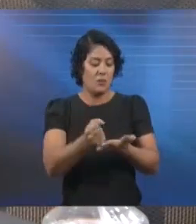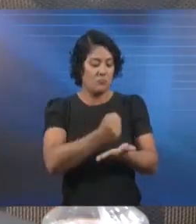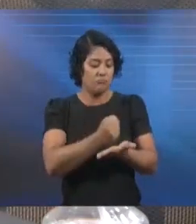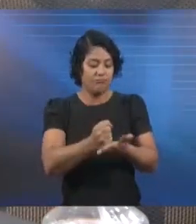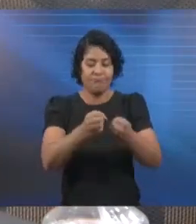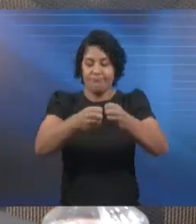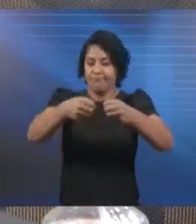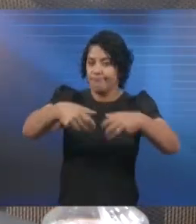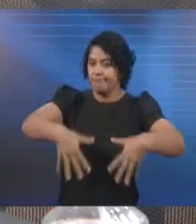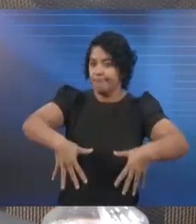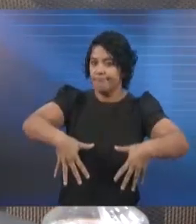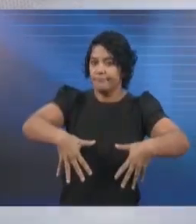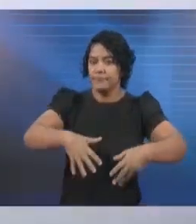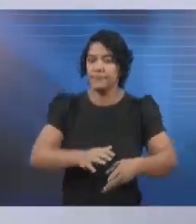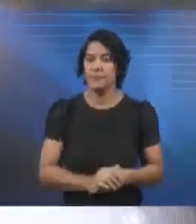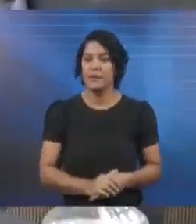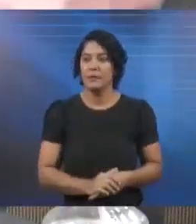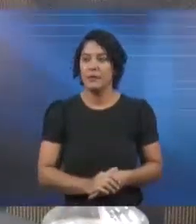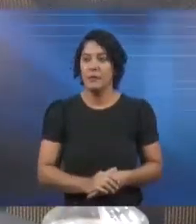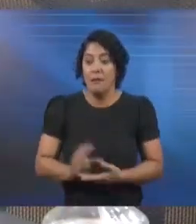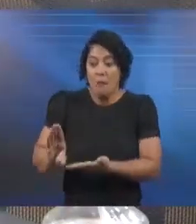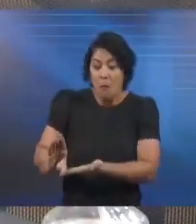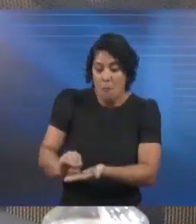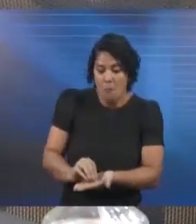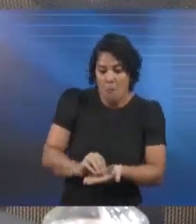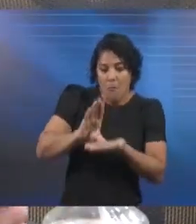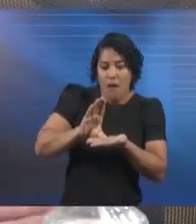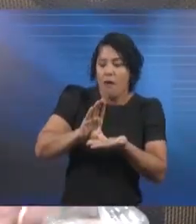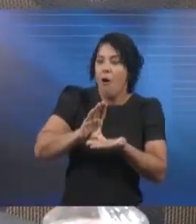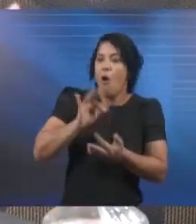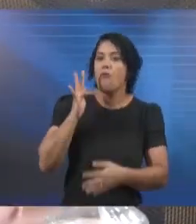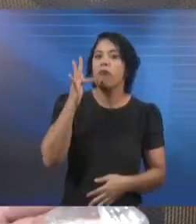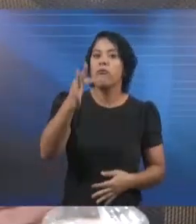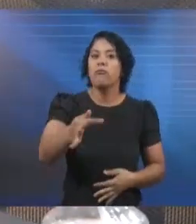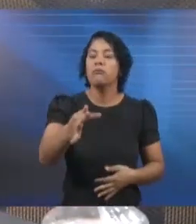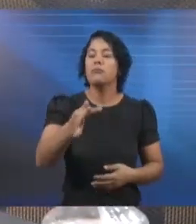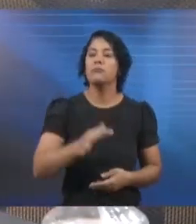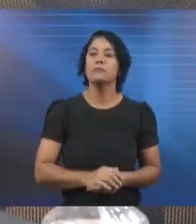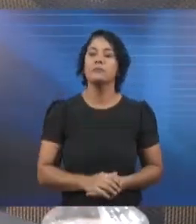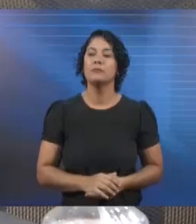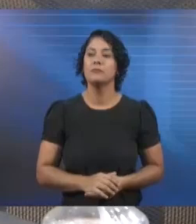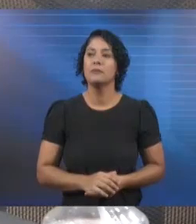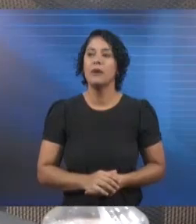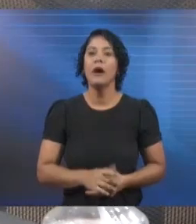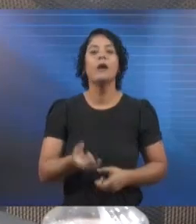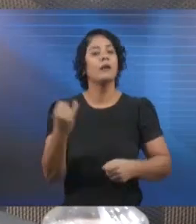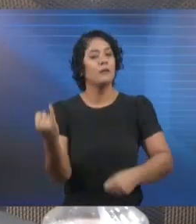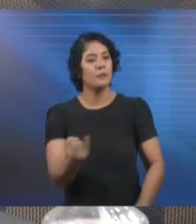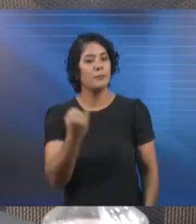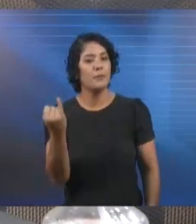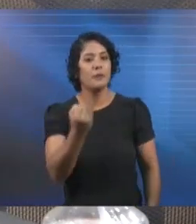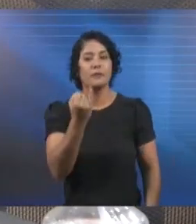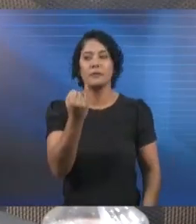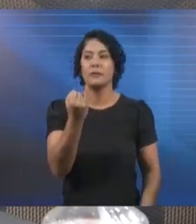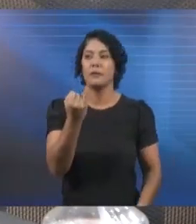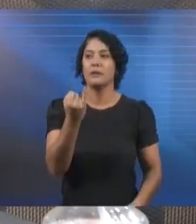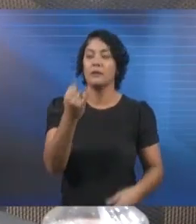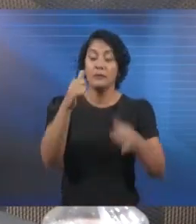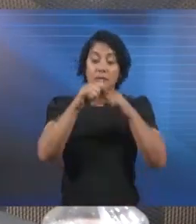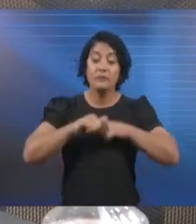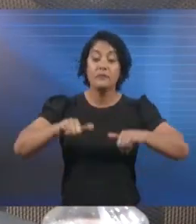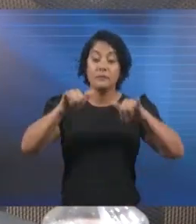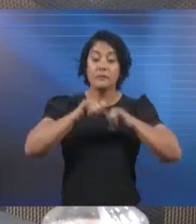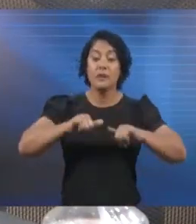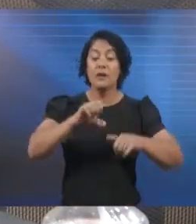prejudicado em razão de um custo muito maior no futuro e mais do que isso é important tanto que a de informar que